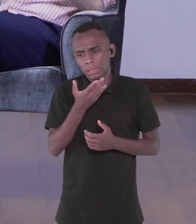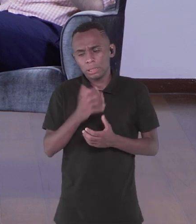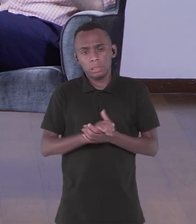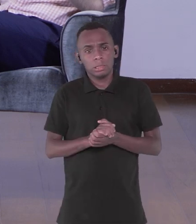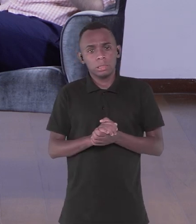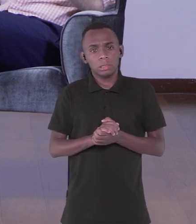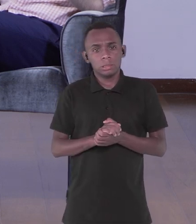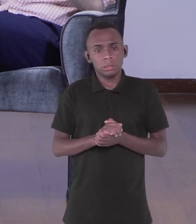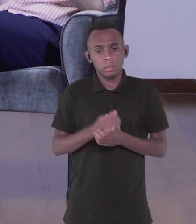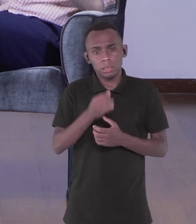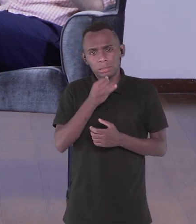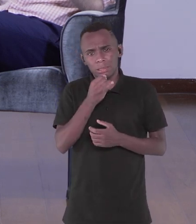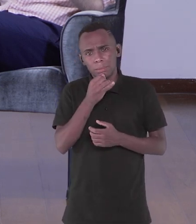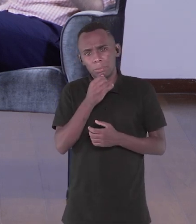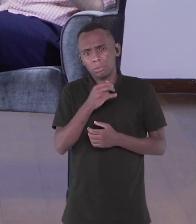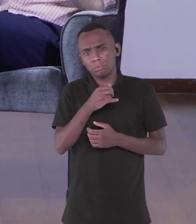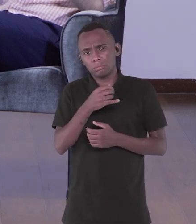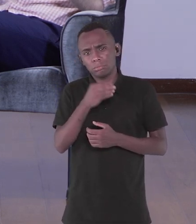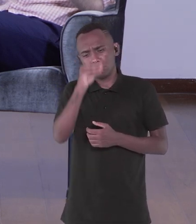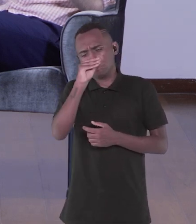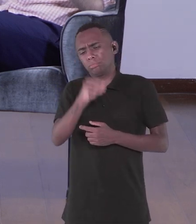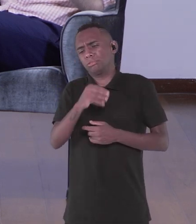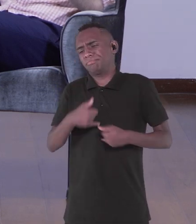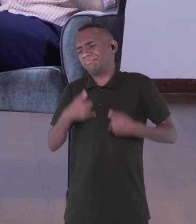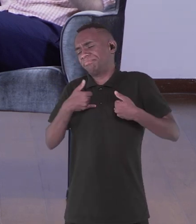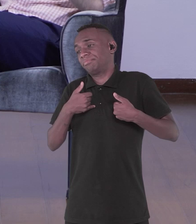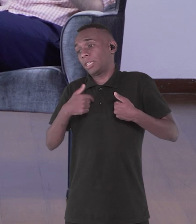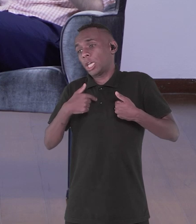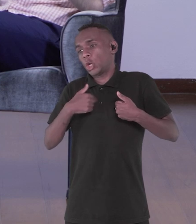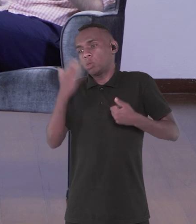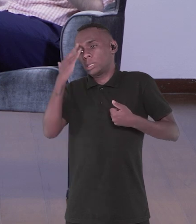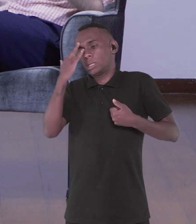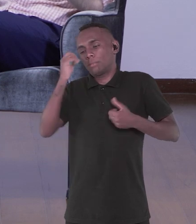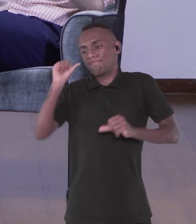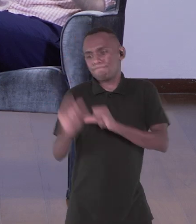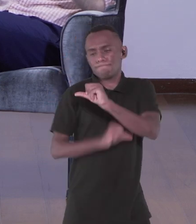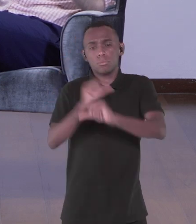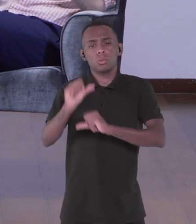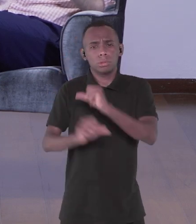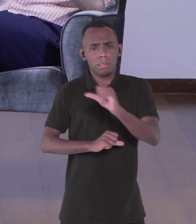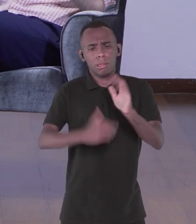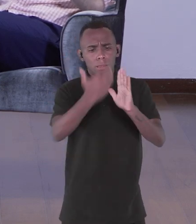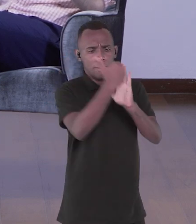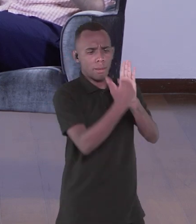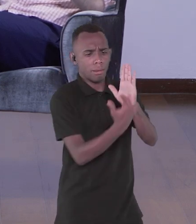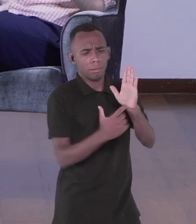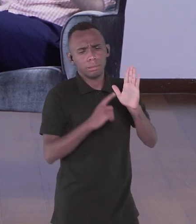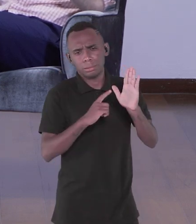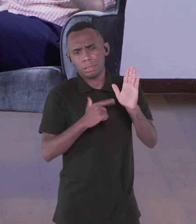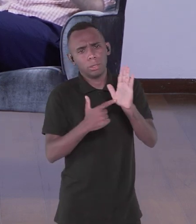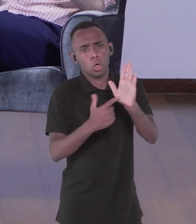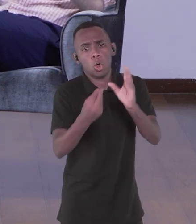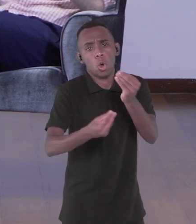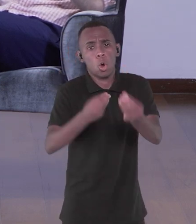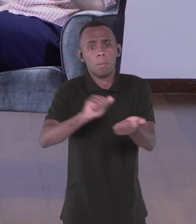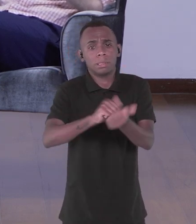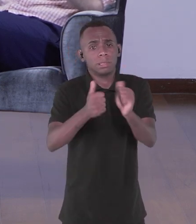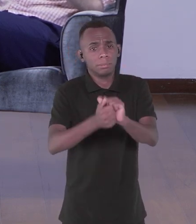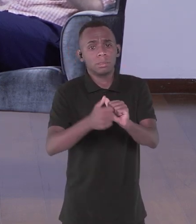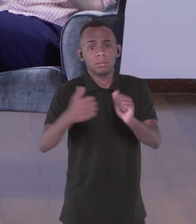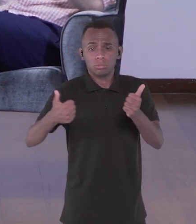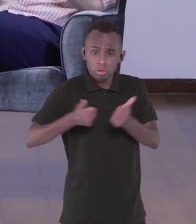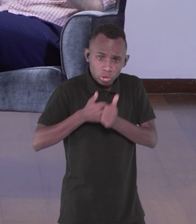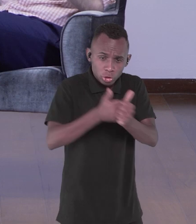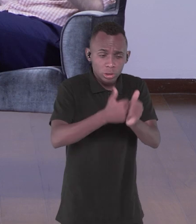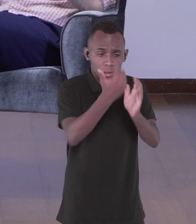é uma atitude arrogante, Afonso, não é dizer eu sei reinventar também com o receituário, aqui está o receituário, sigam o